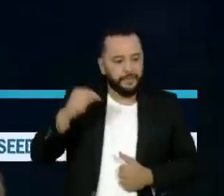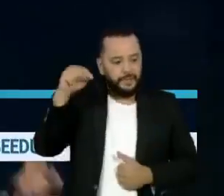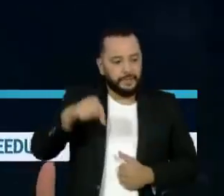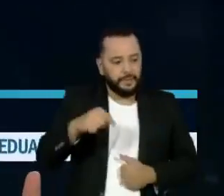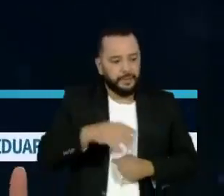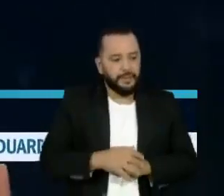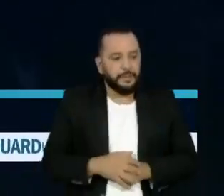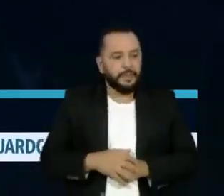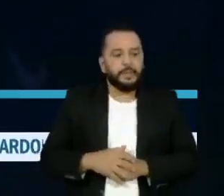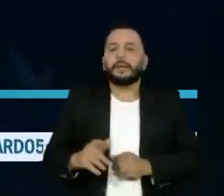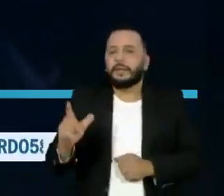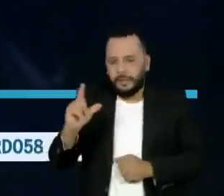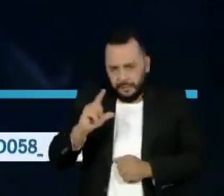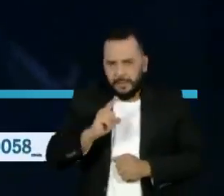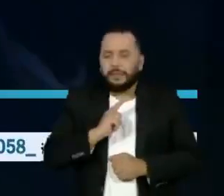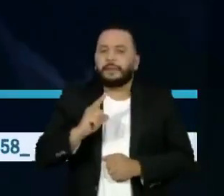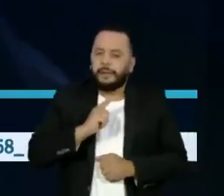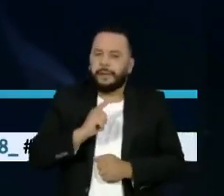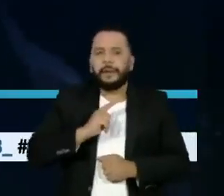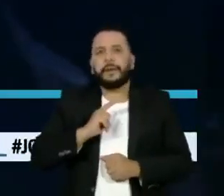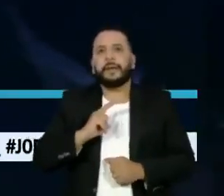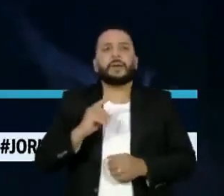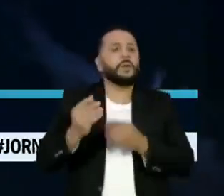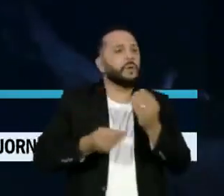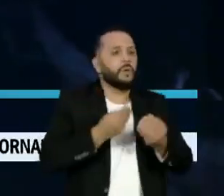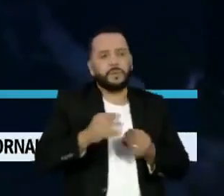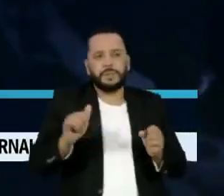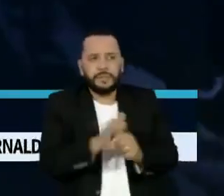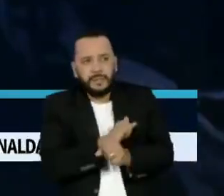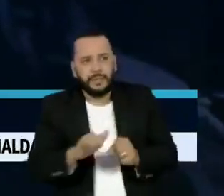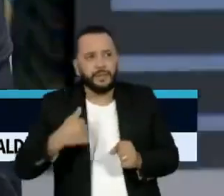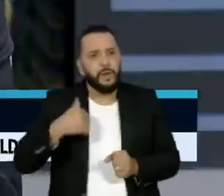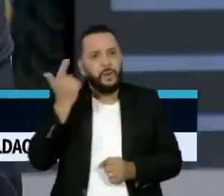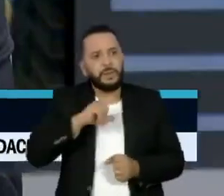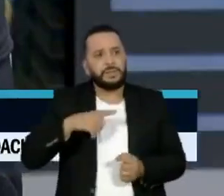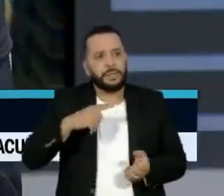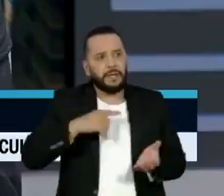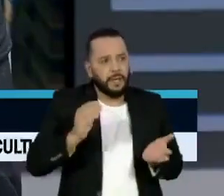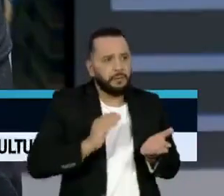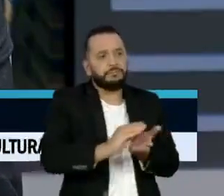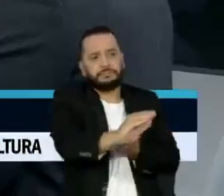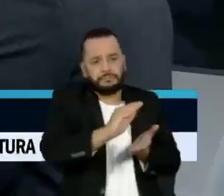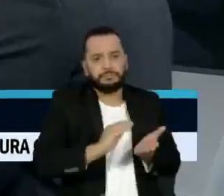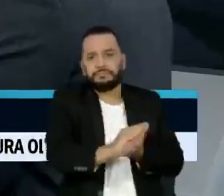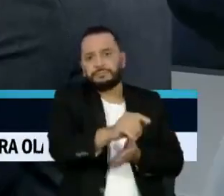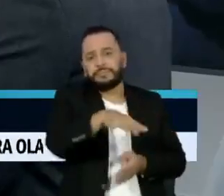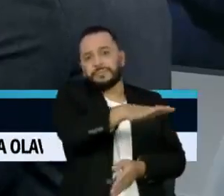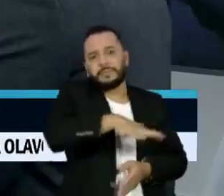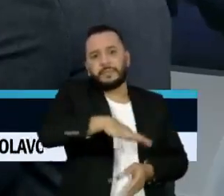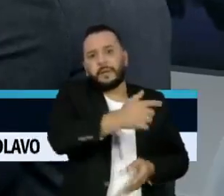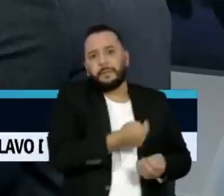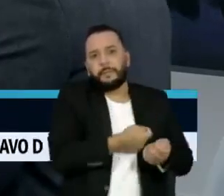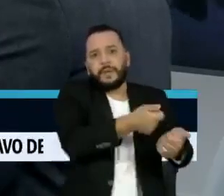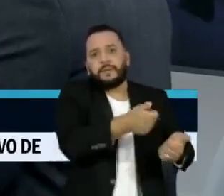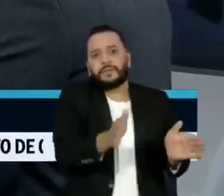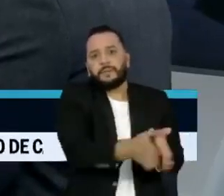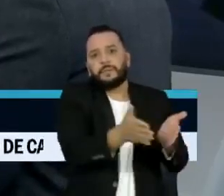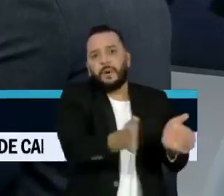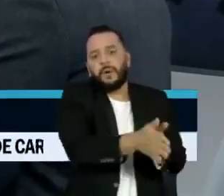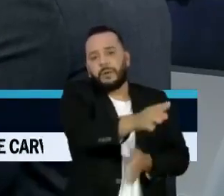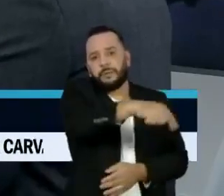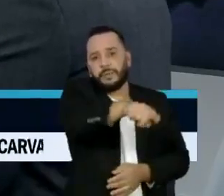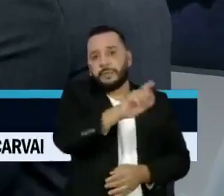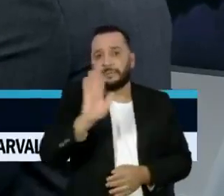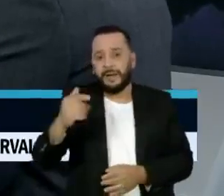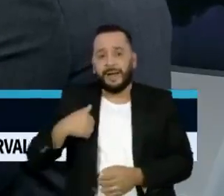Bom, são vários cenários para se conseguir financiar o Renda Cidadã, mas a possibilidade de se cortar de super salários